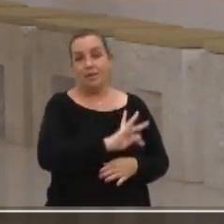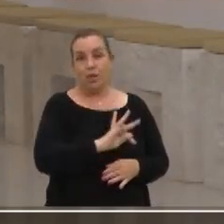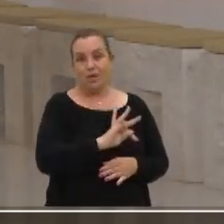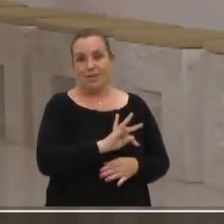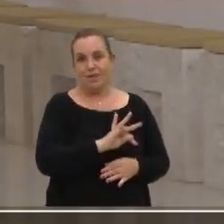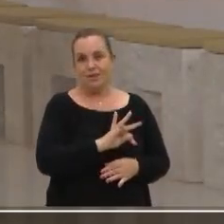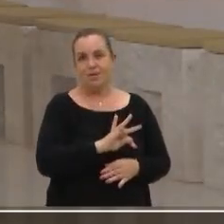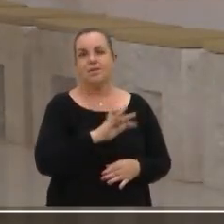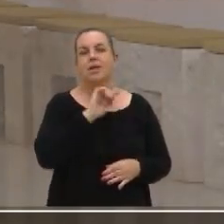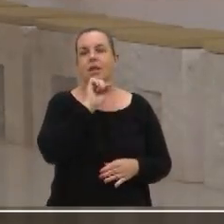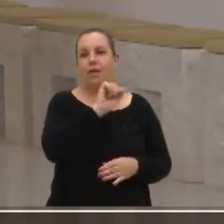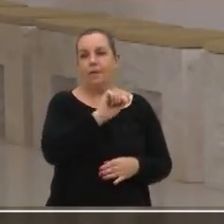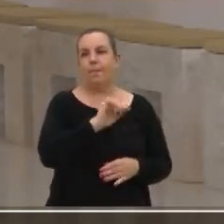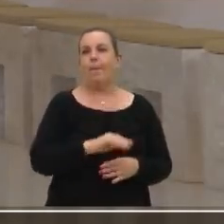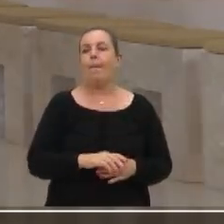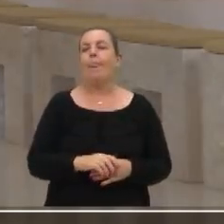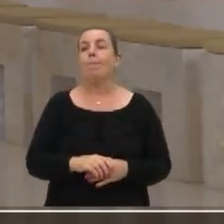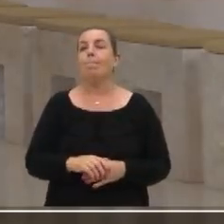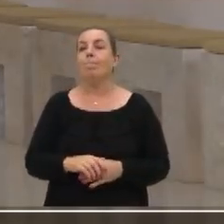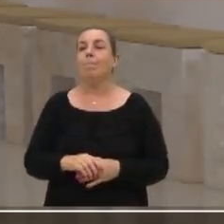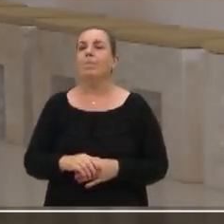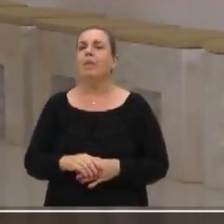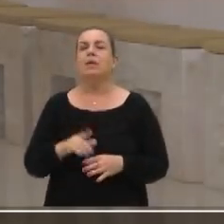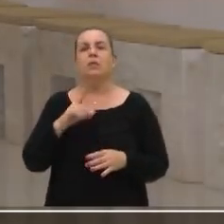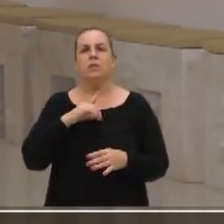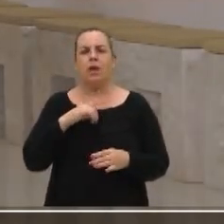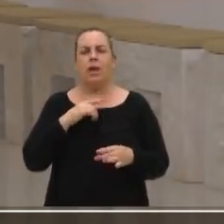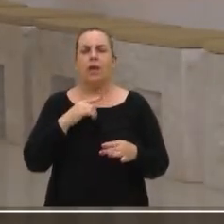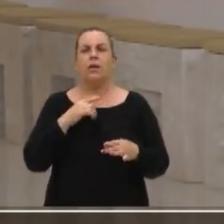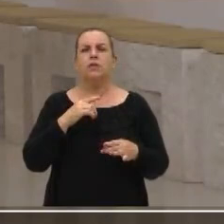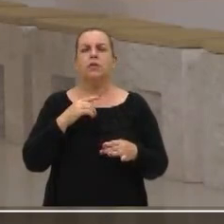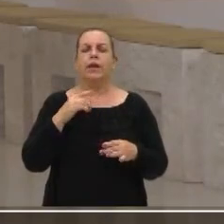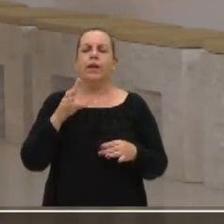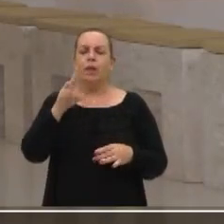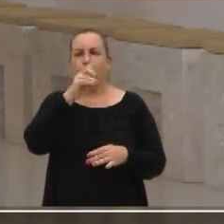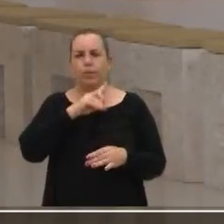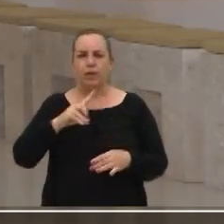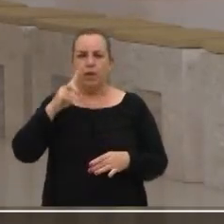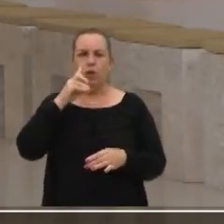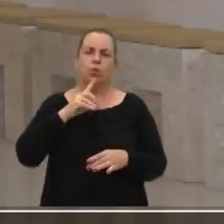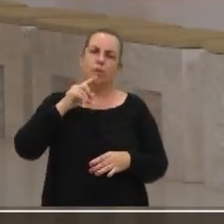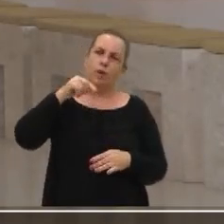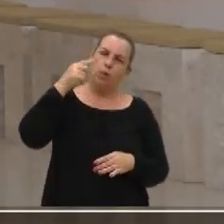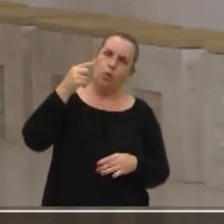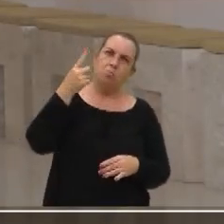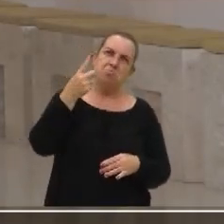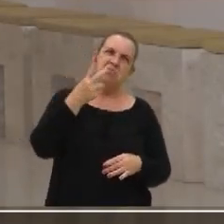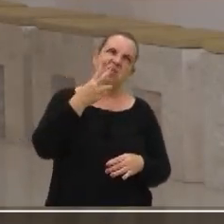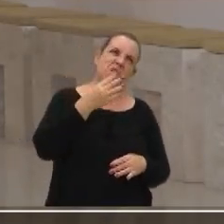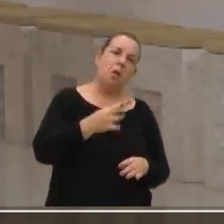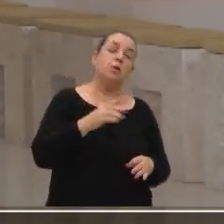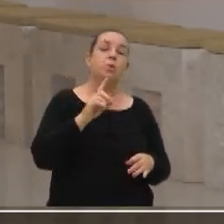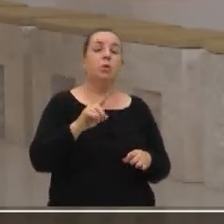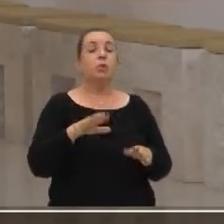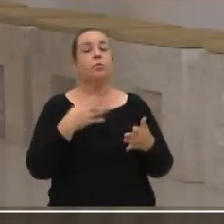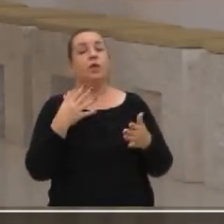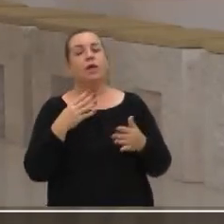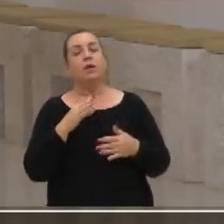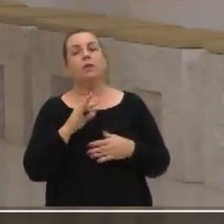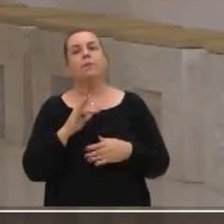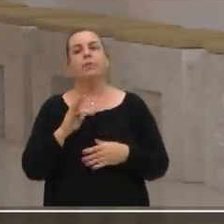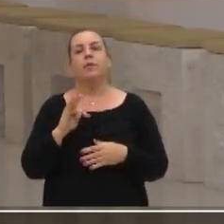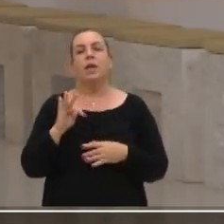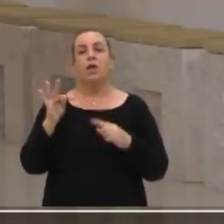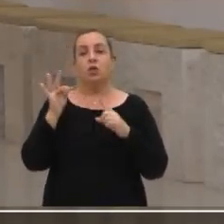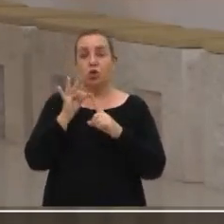Quando nós vamos vários domingos ler sobre essa comunidade, quando diz que Timóteo